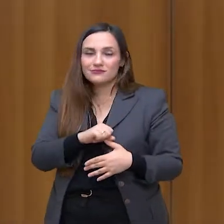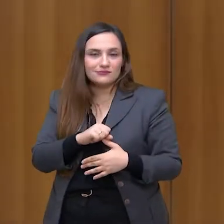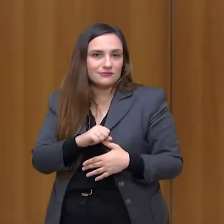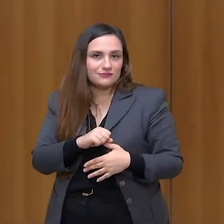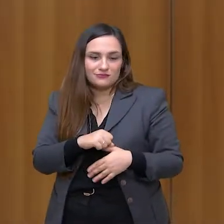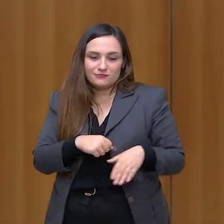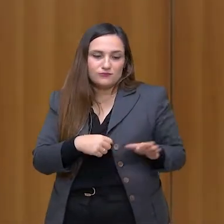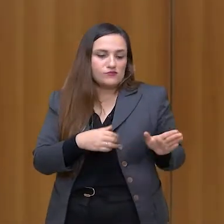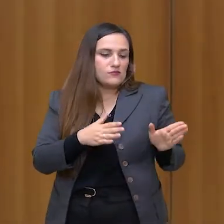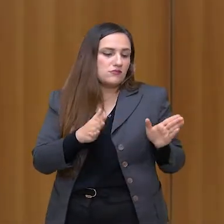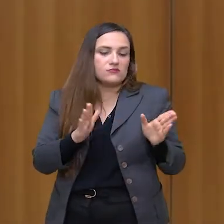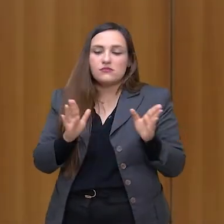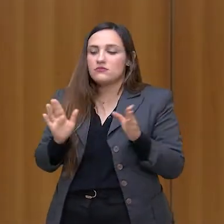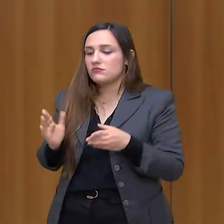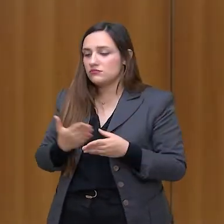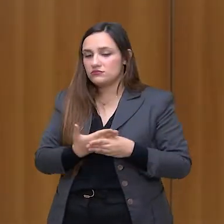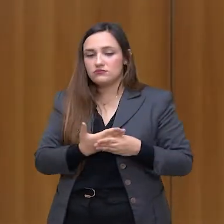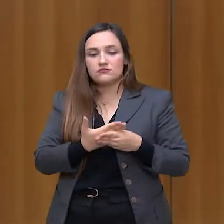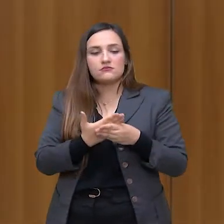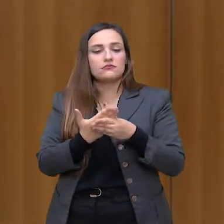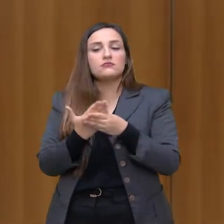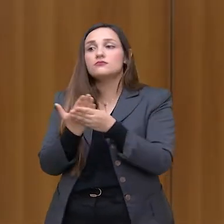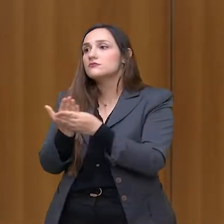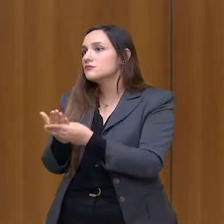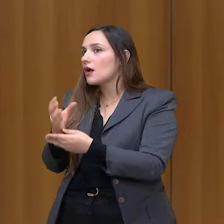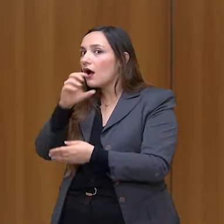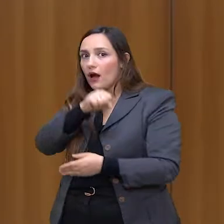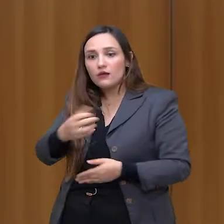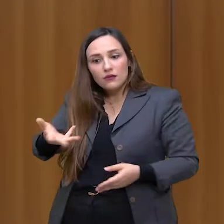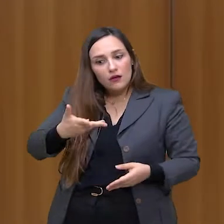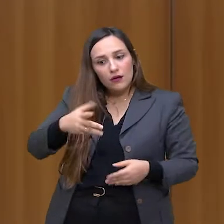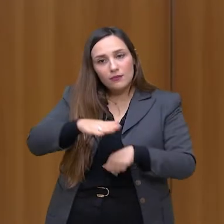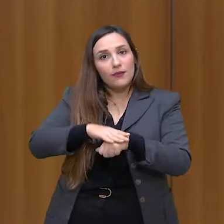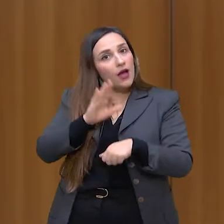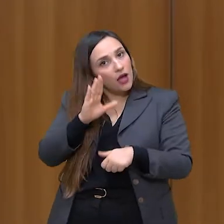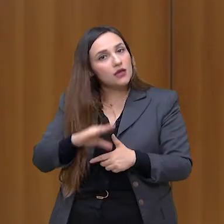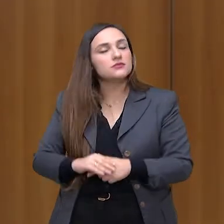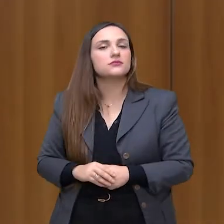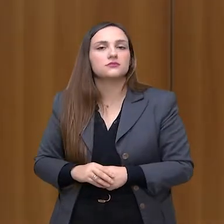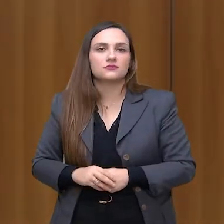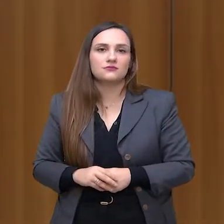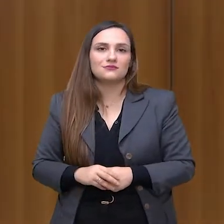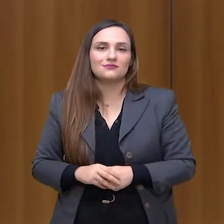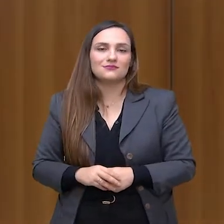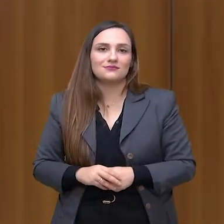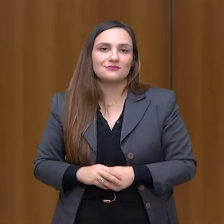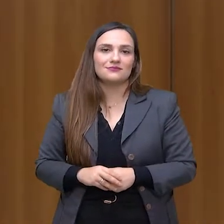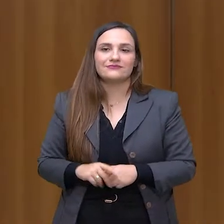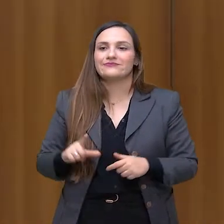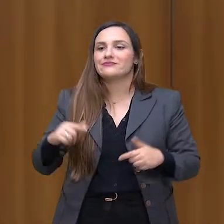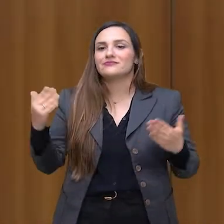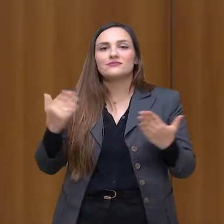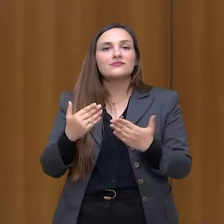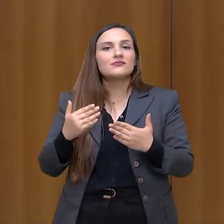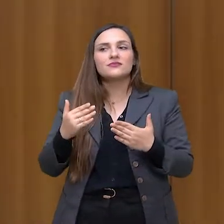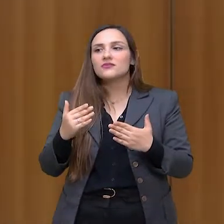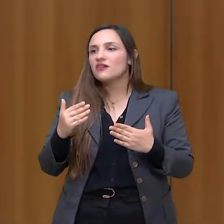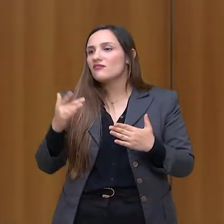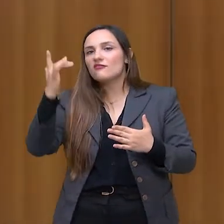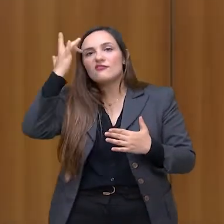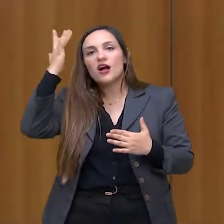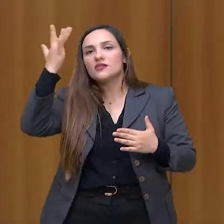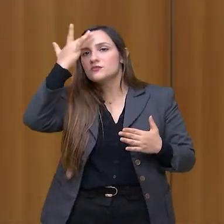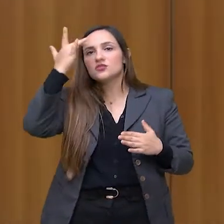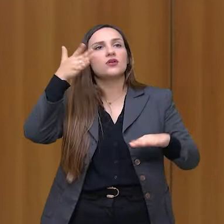diz assim, duração razoável do processo, além disso ter diminuído, nós ainda temos a acessibilidade a